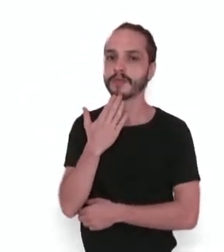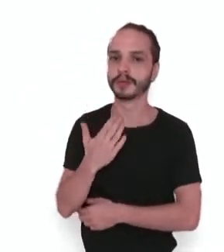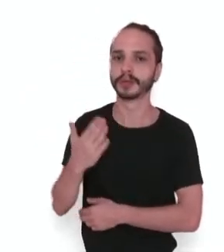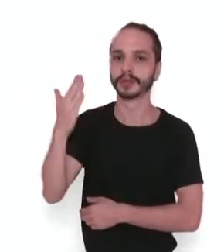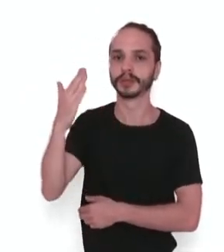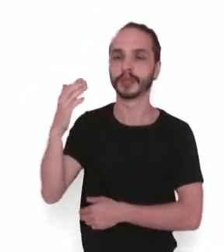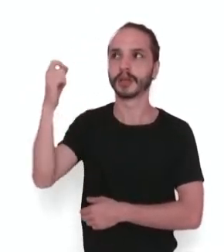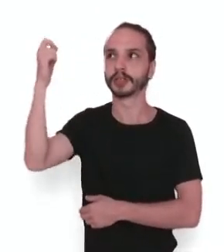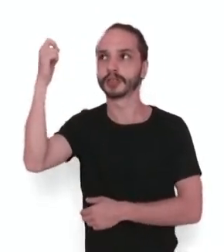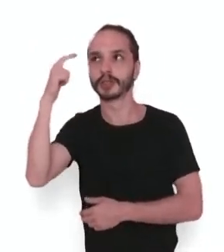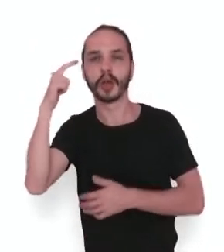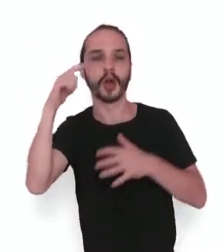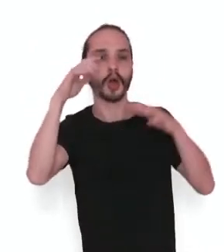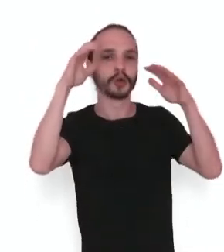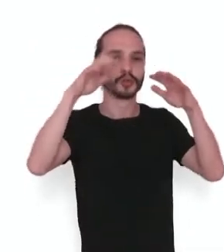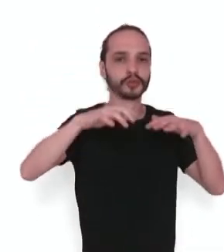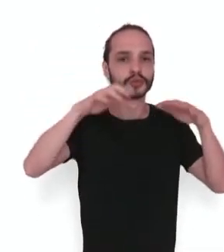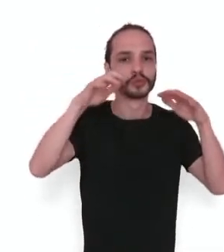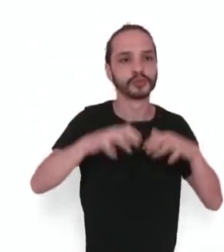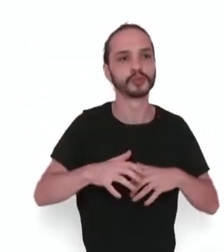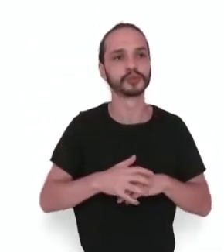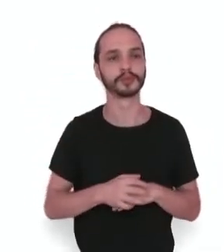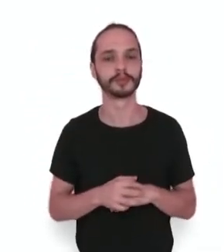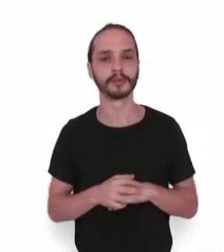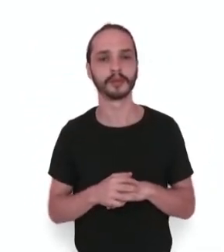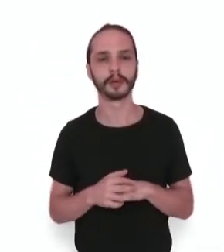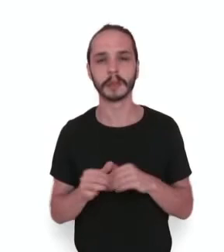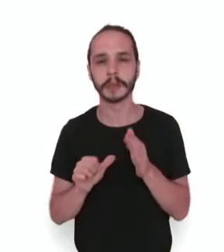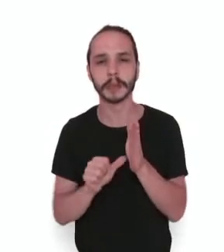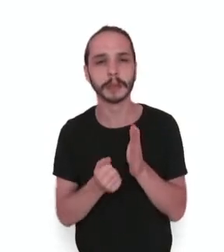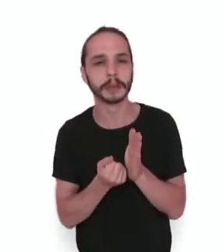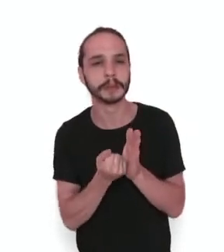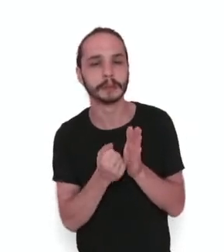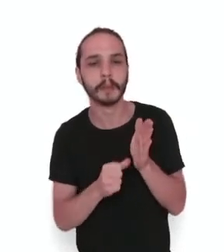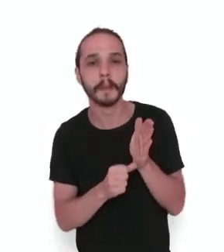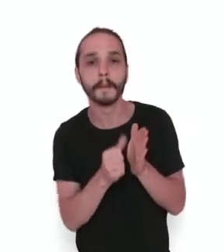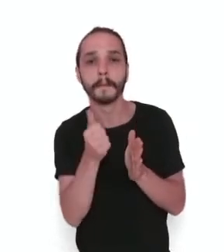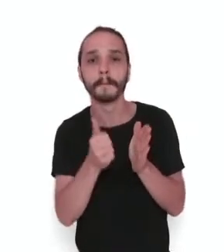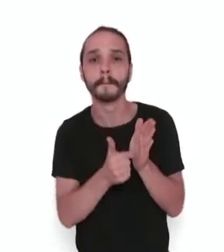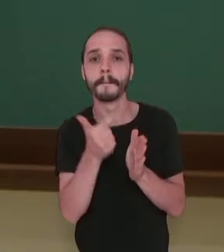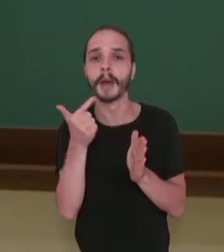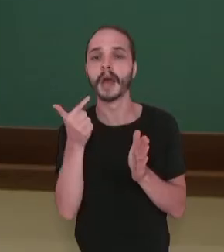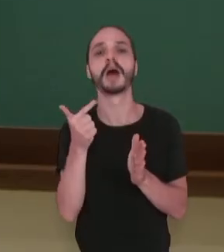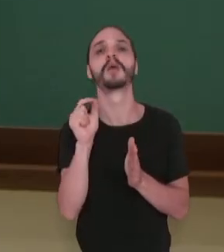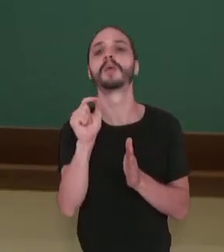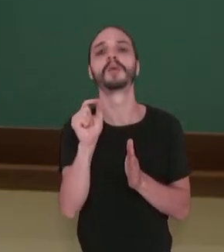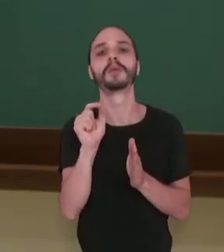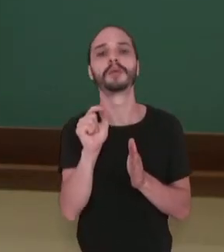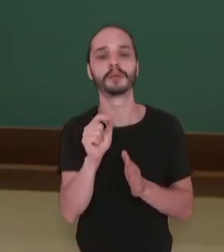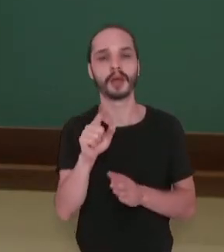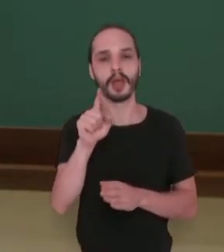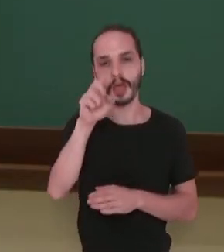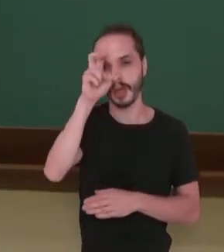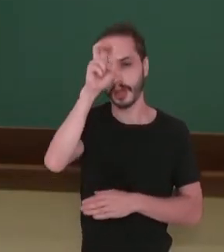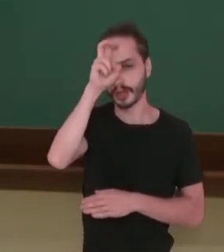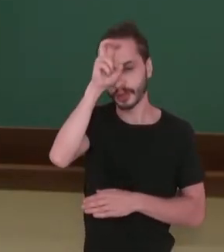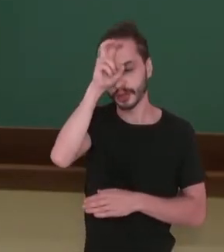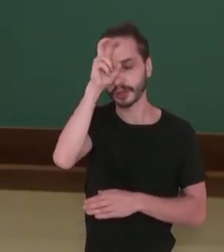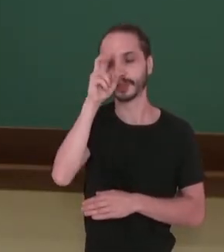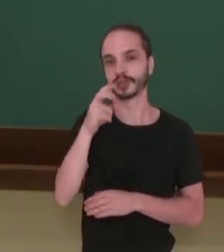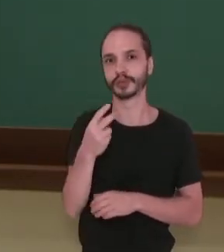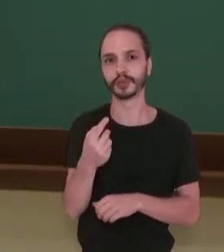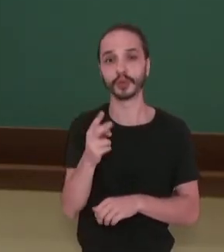a chuva. E os primeiros registros surgiram ali no Egito há 2000 anos antes de Cristo.